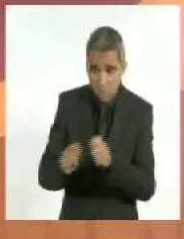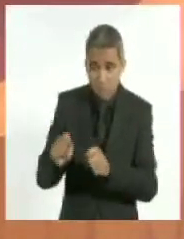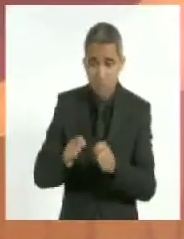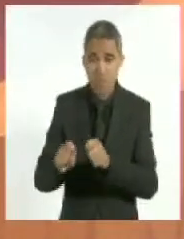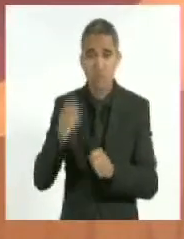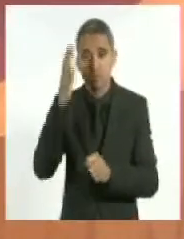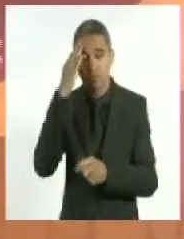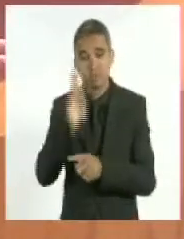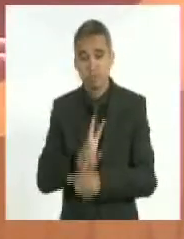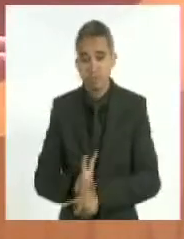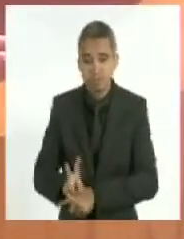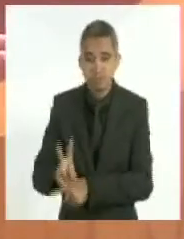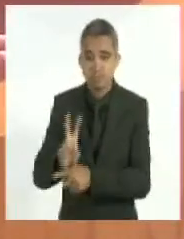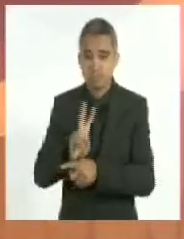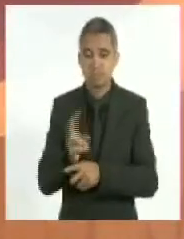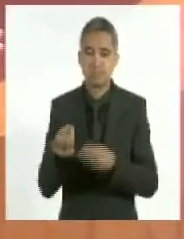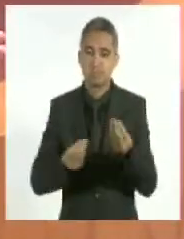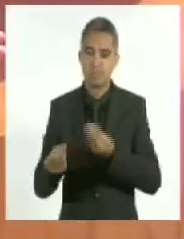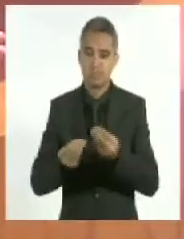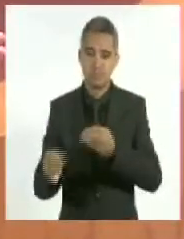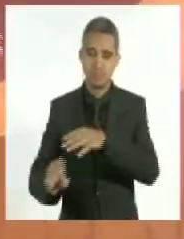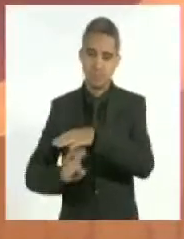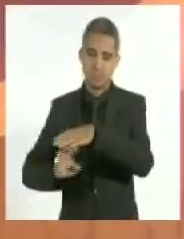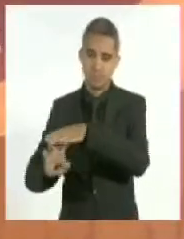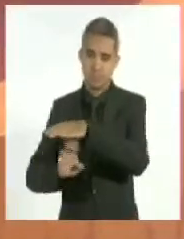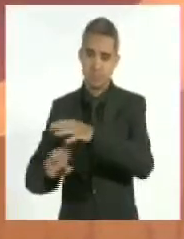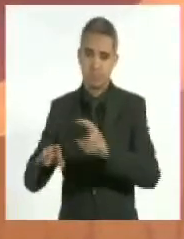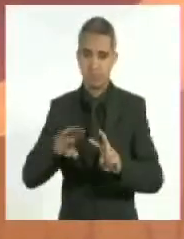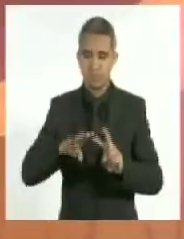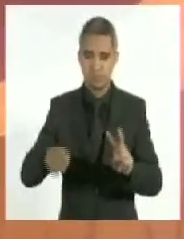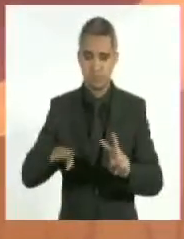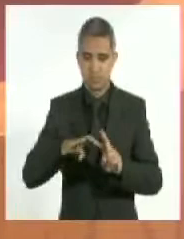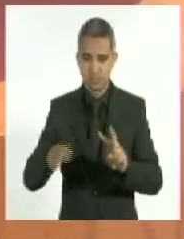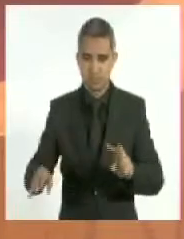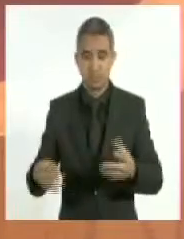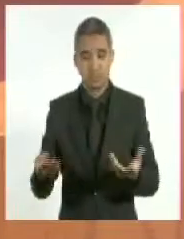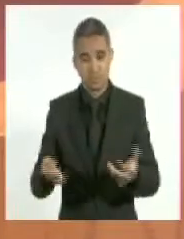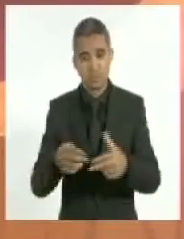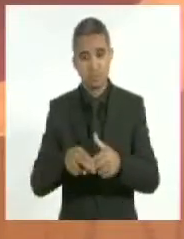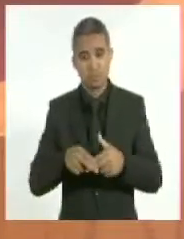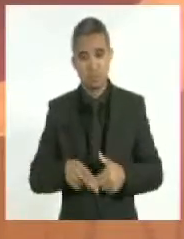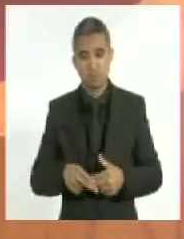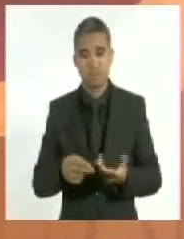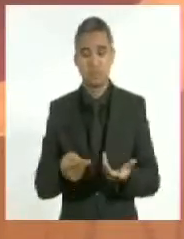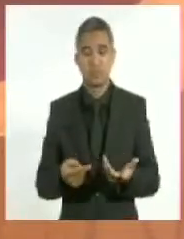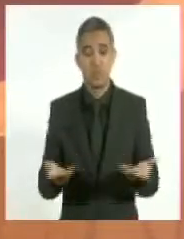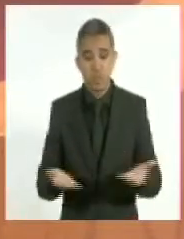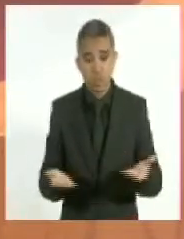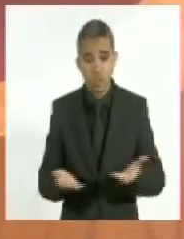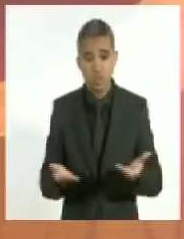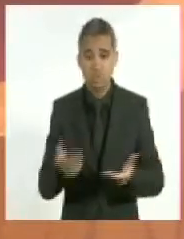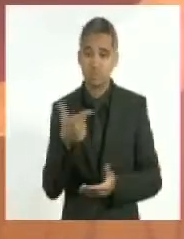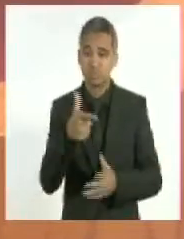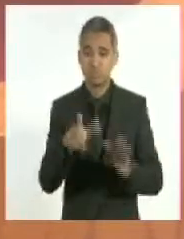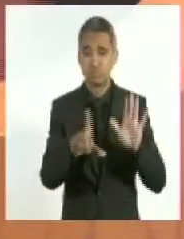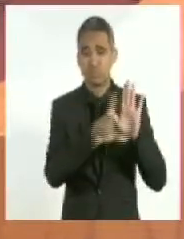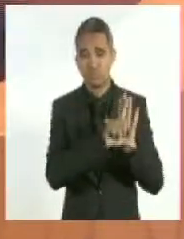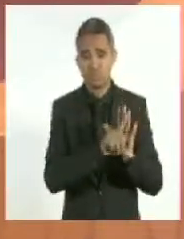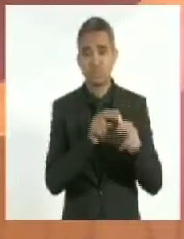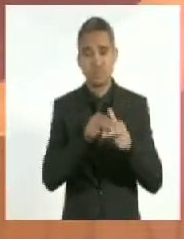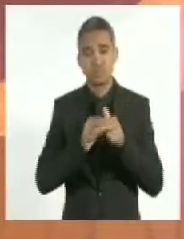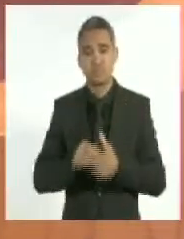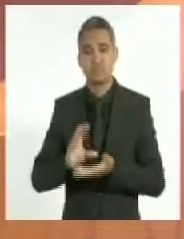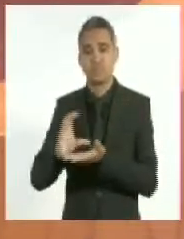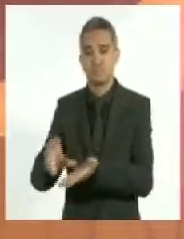procede. A única questão é que o dinheiro que vai para lá é informal, não tem que prestar conta da maneira que está indo agora. E vai na quantidade e quando